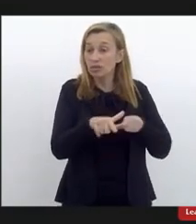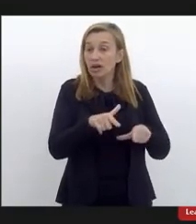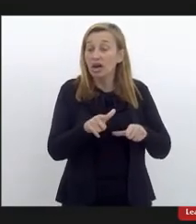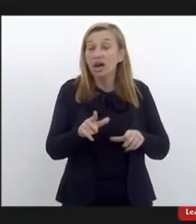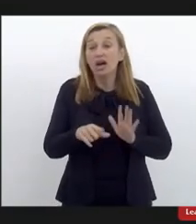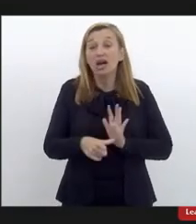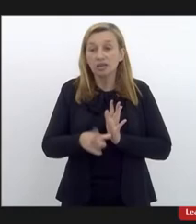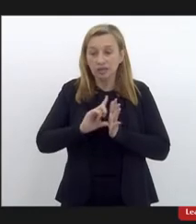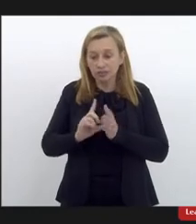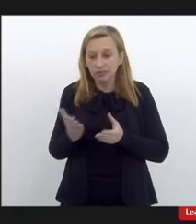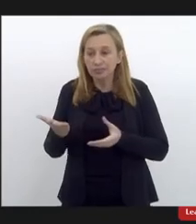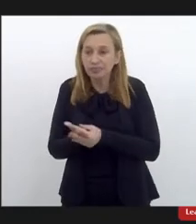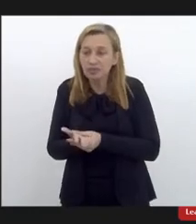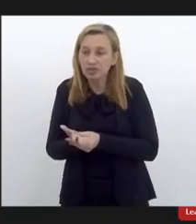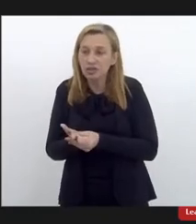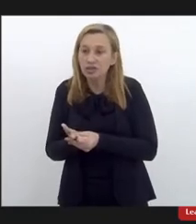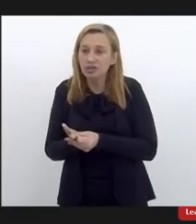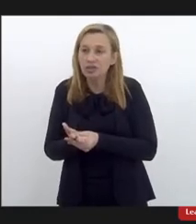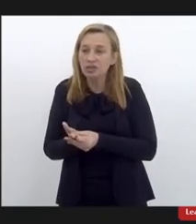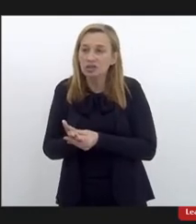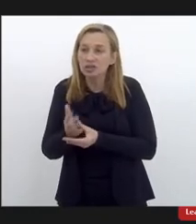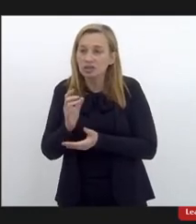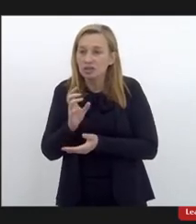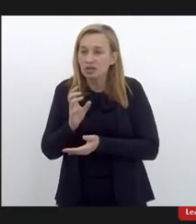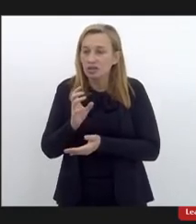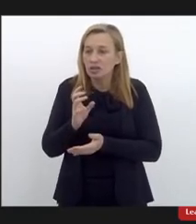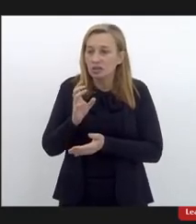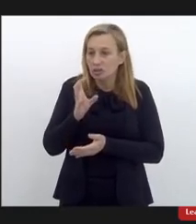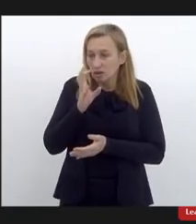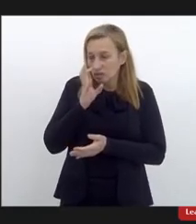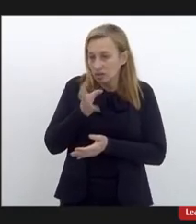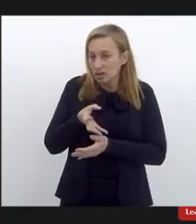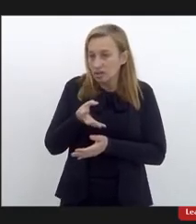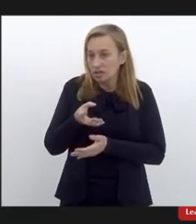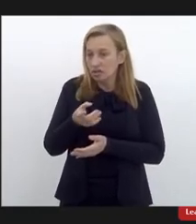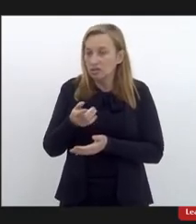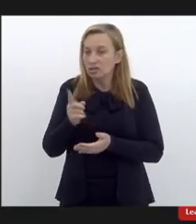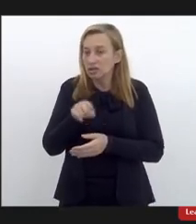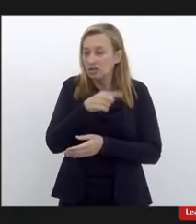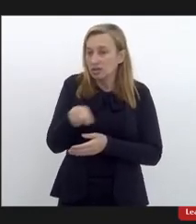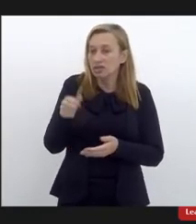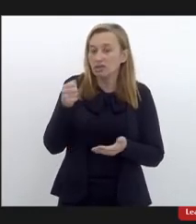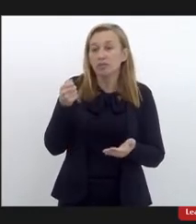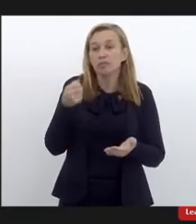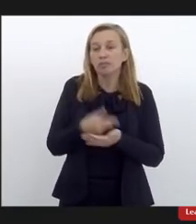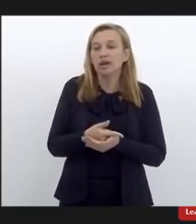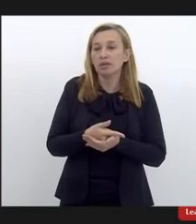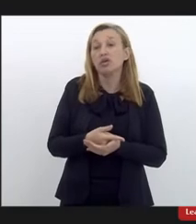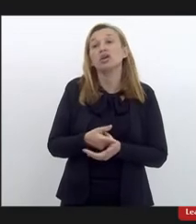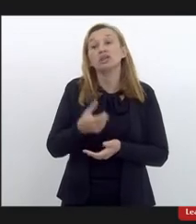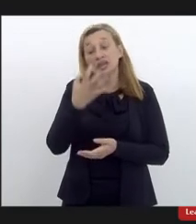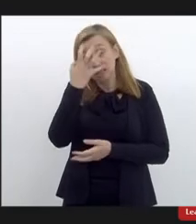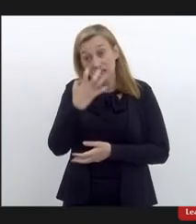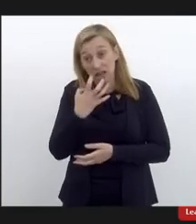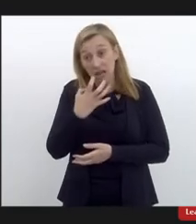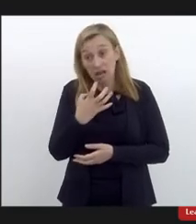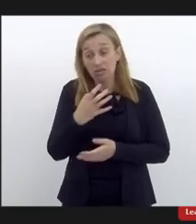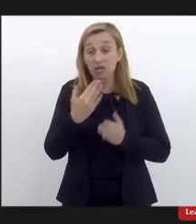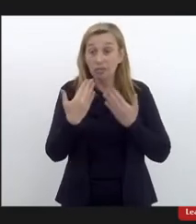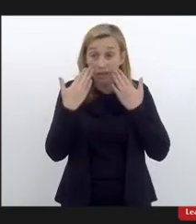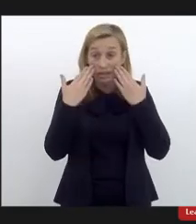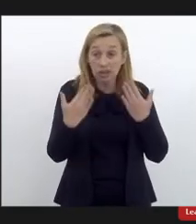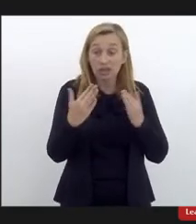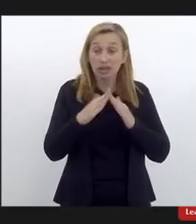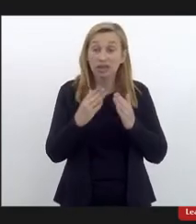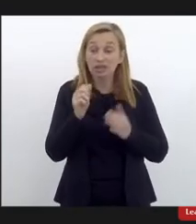pelo CRASE, receberam ameaça de corte de pagamento. Isso é muito sério, isso foi apresentado nessa reunião com a Casa Civil, a